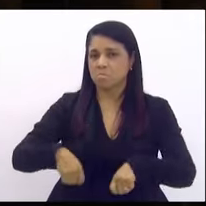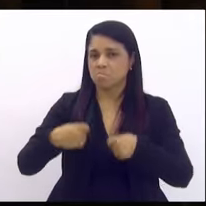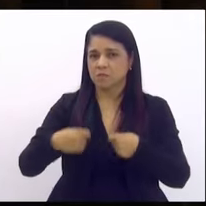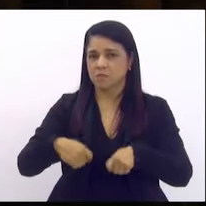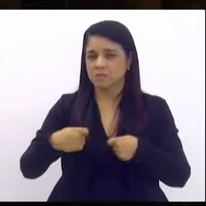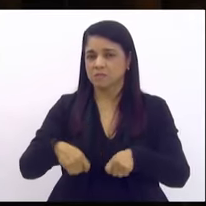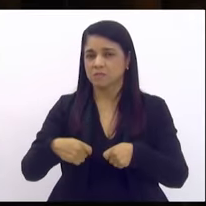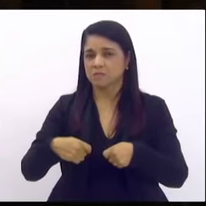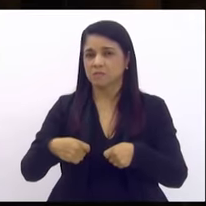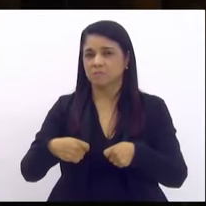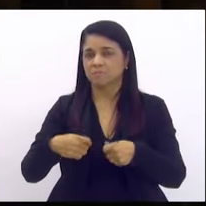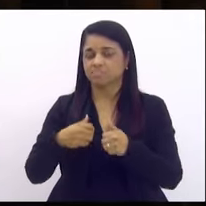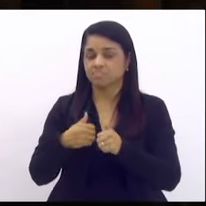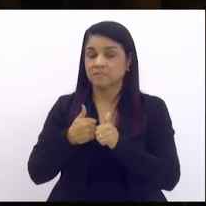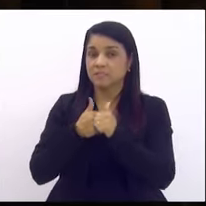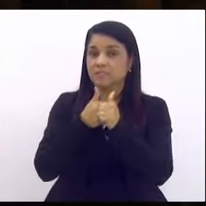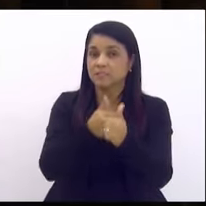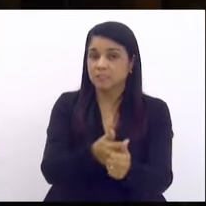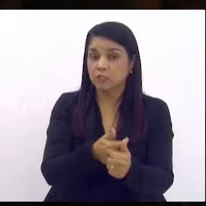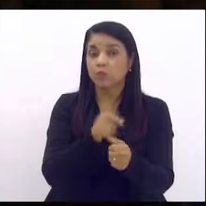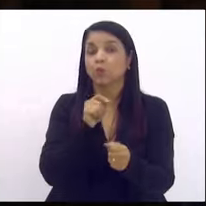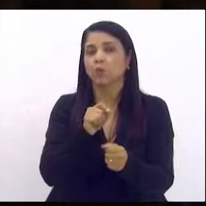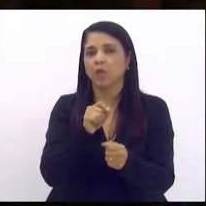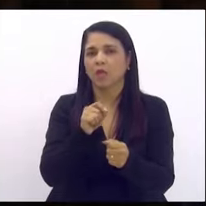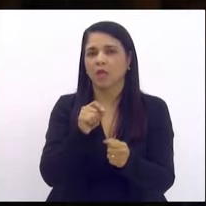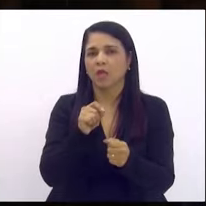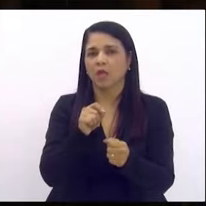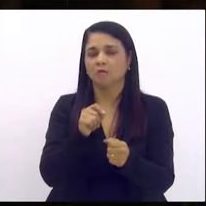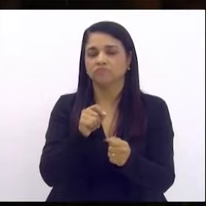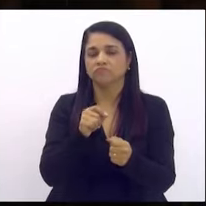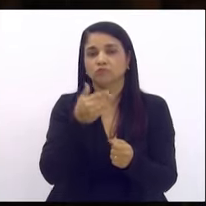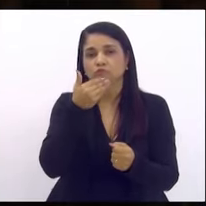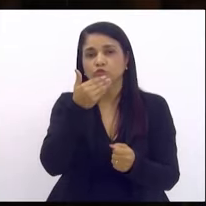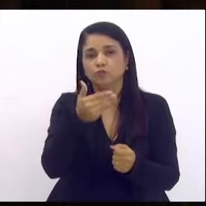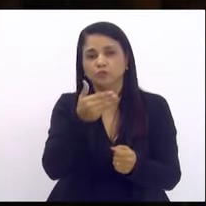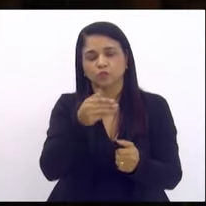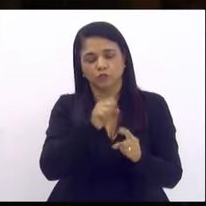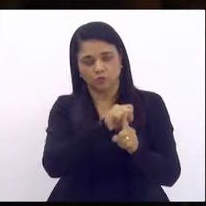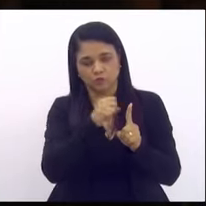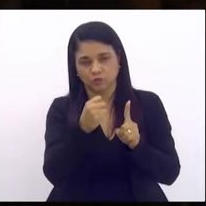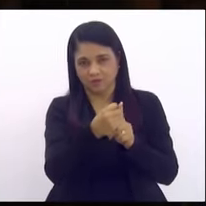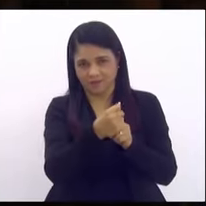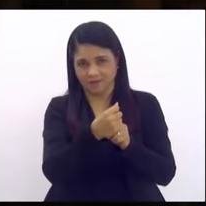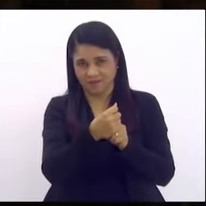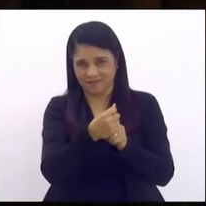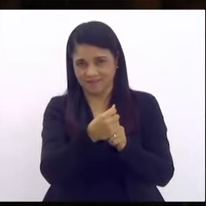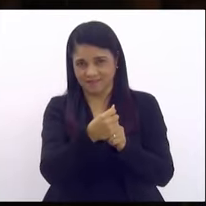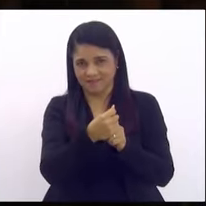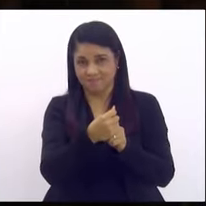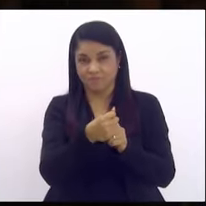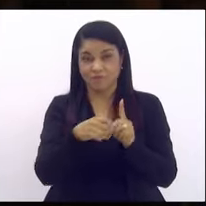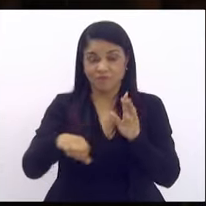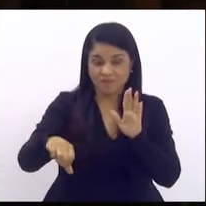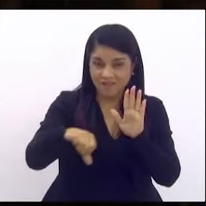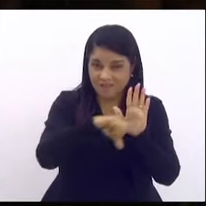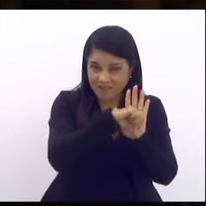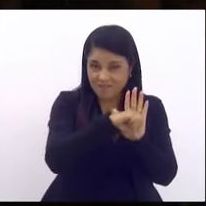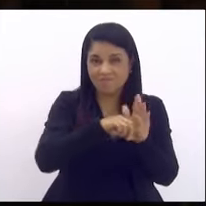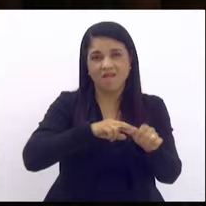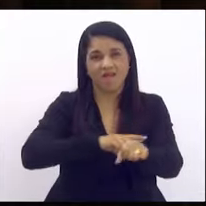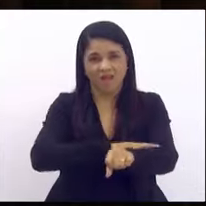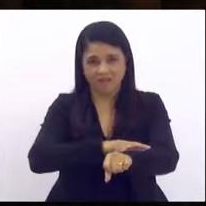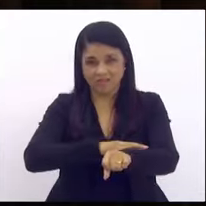eh seguidos a partir das demandas sociais então o racismo é crime tem que ser